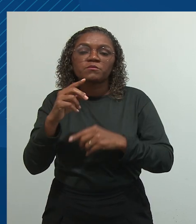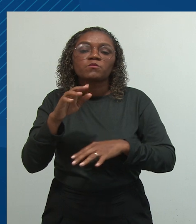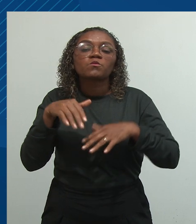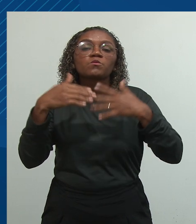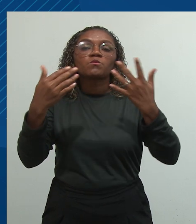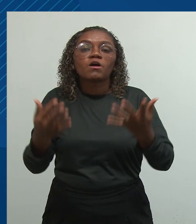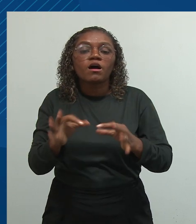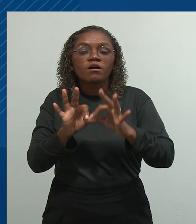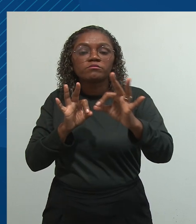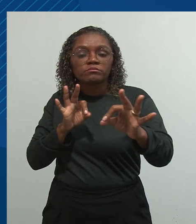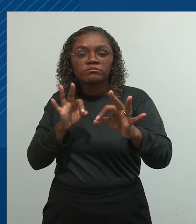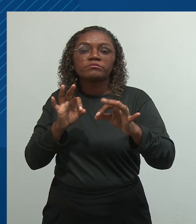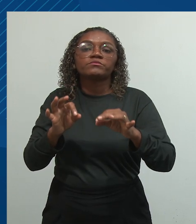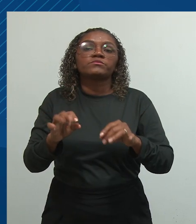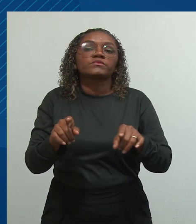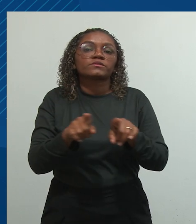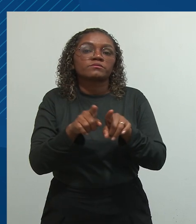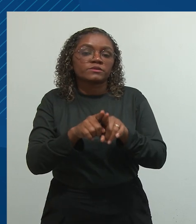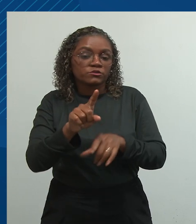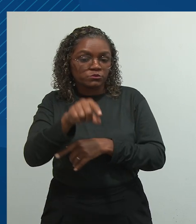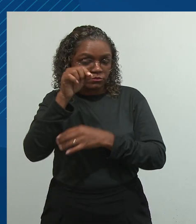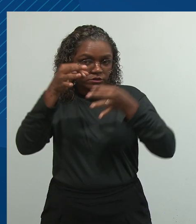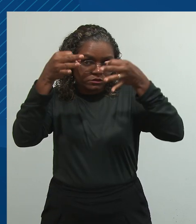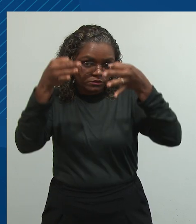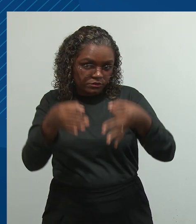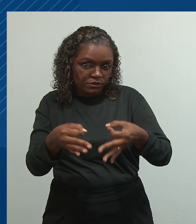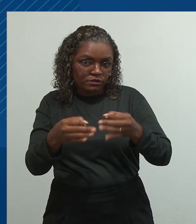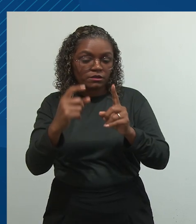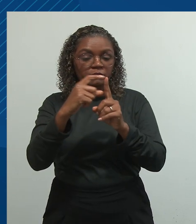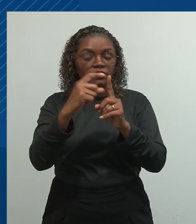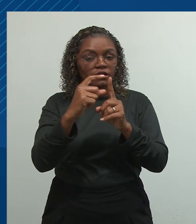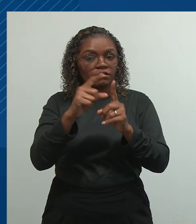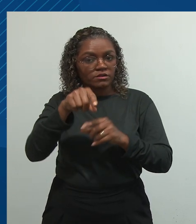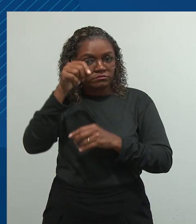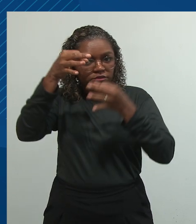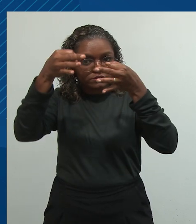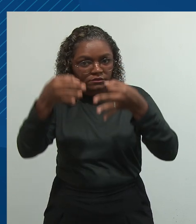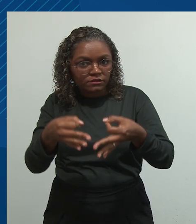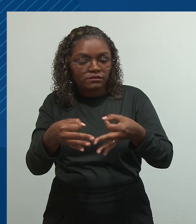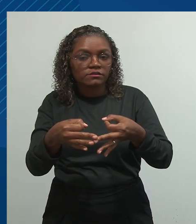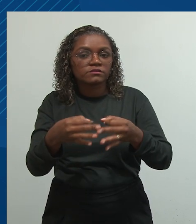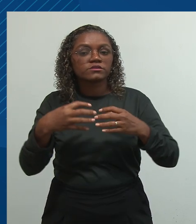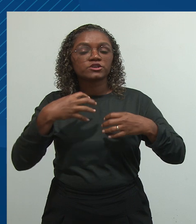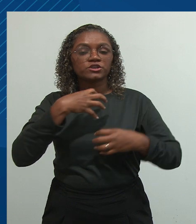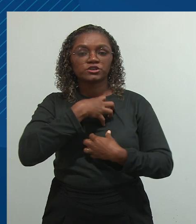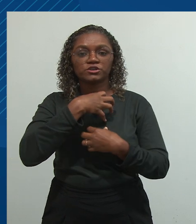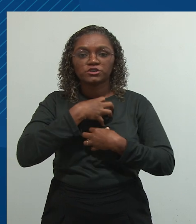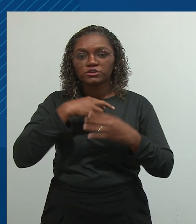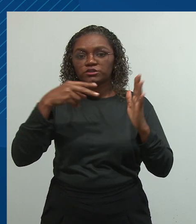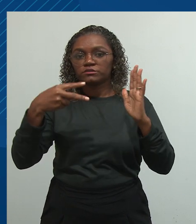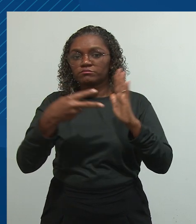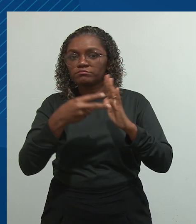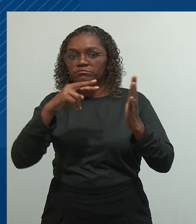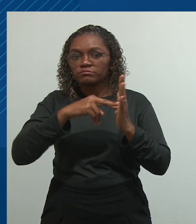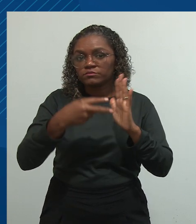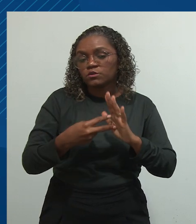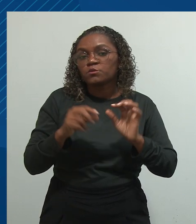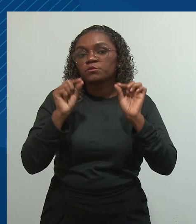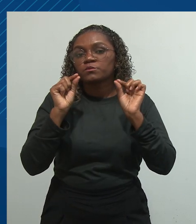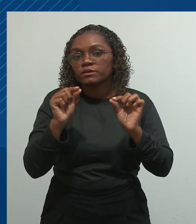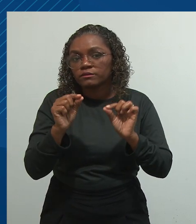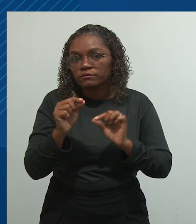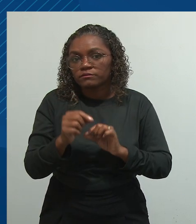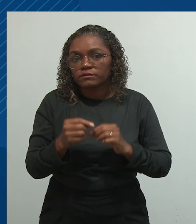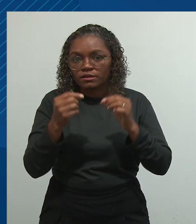desse objeto, se eu fiz uma boa escolha de palavras, se o sentido ele realmente é denotativo, de maneira que o leitor,